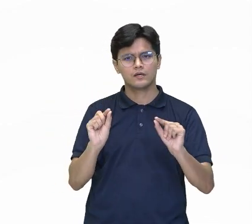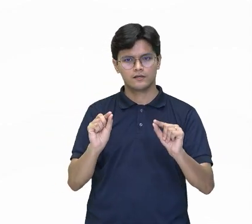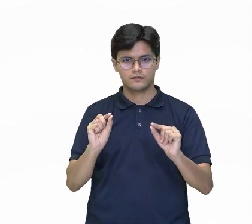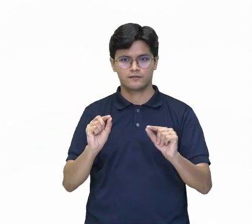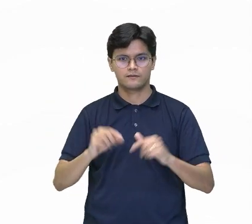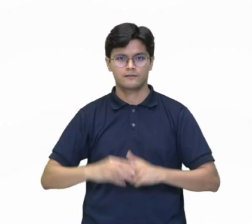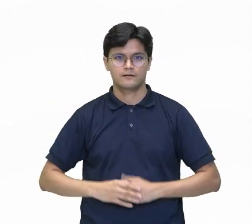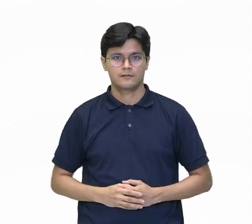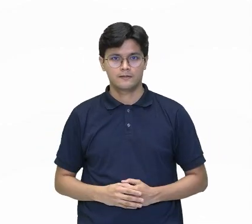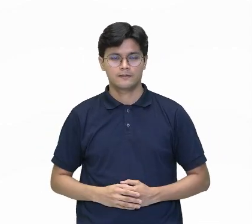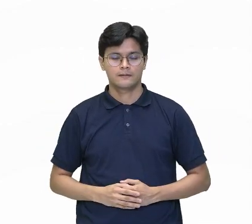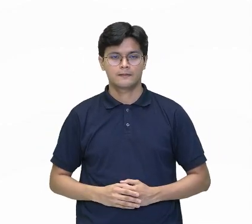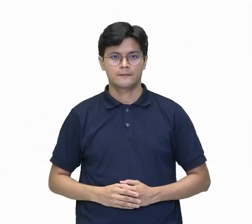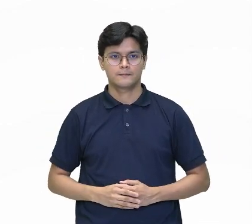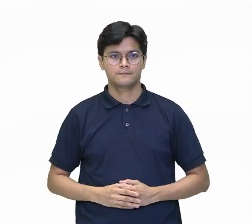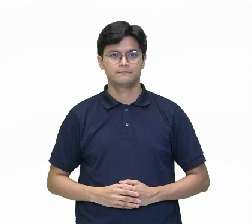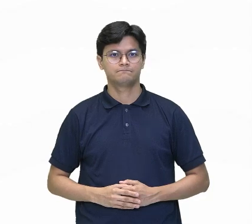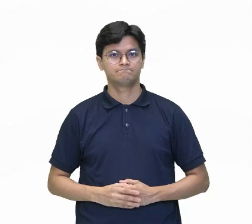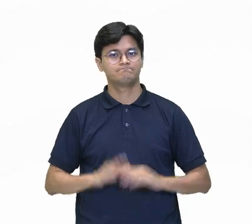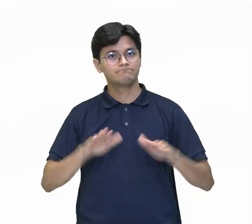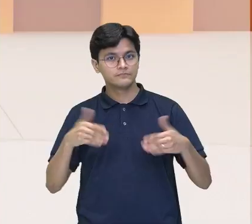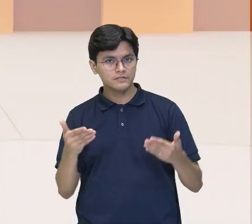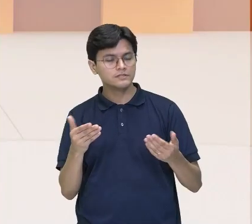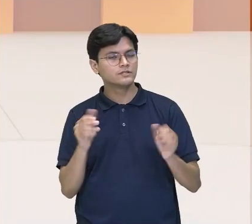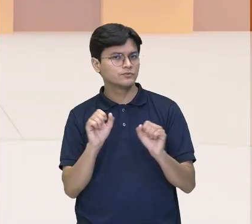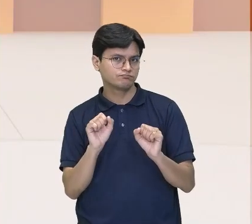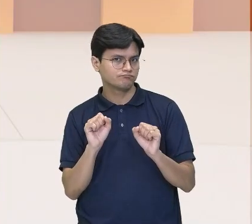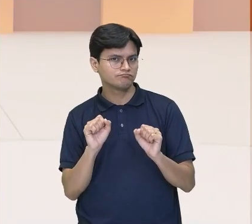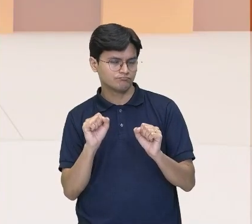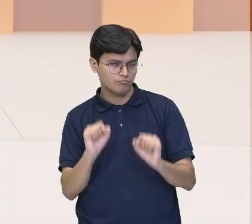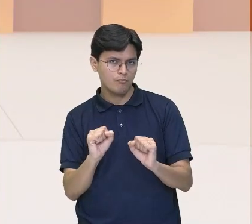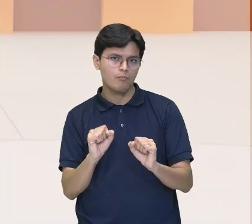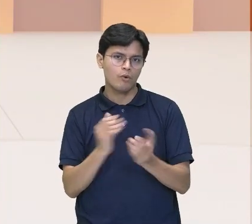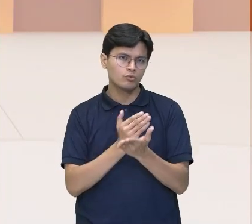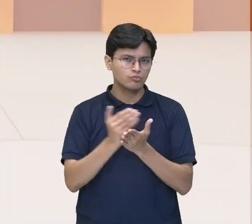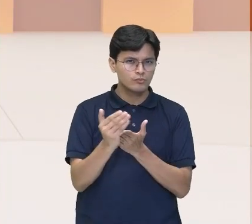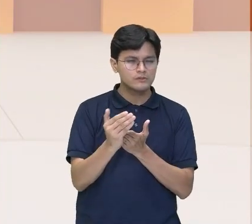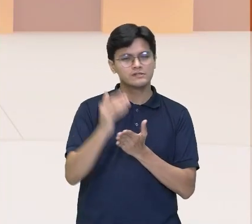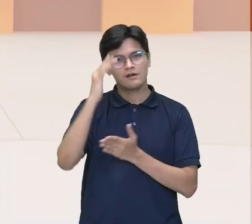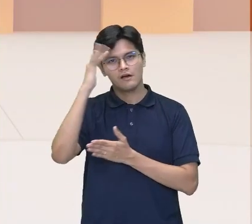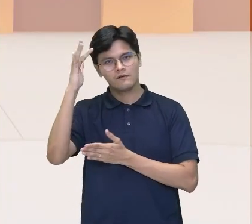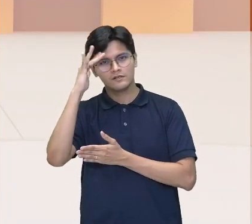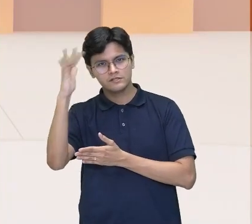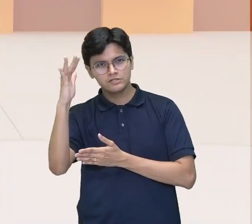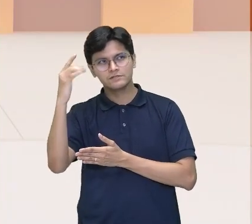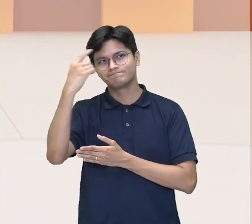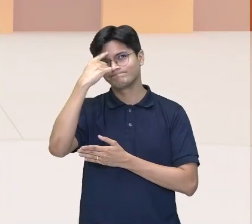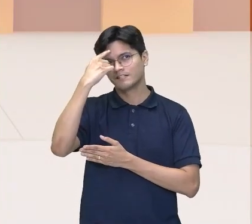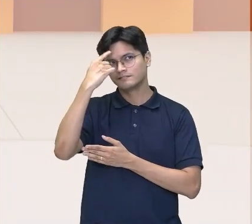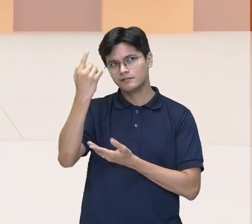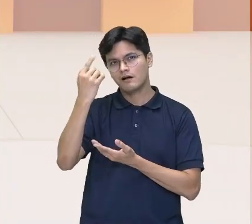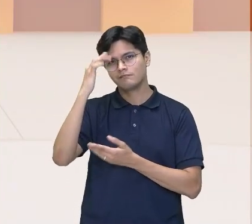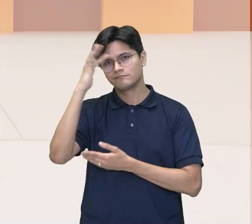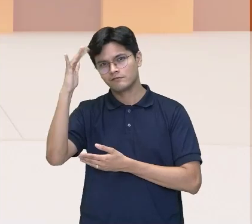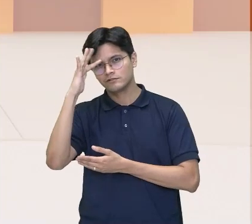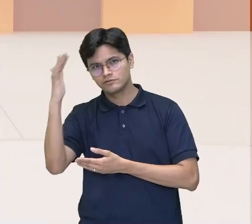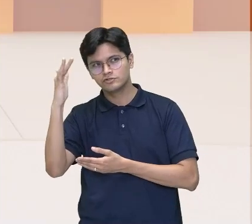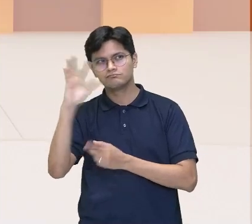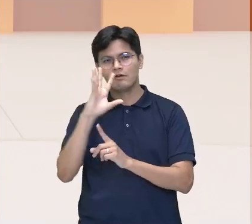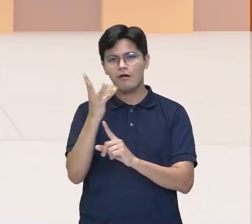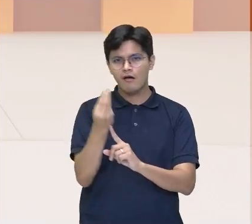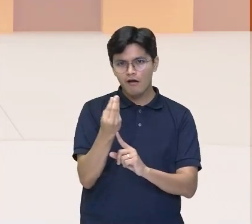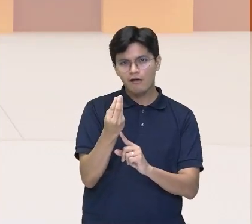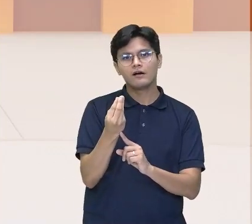aí a gente vai ver, a gente pode começar refletindo, né, já que a gente está pensando sobre a arte, tudo aquilo que